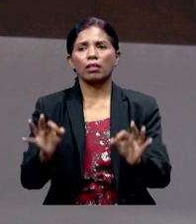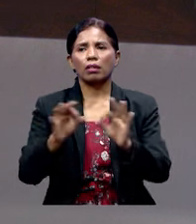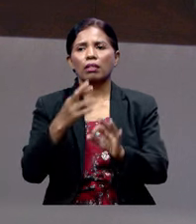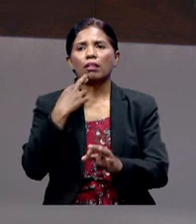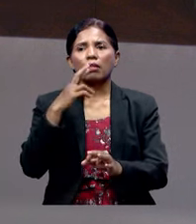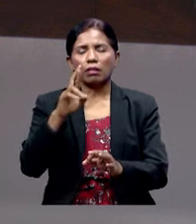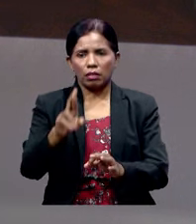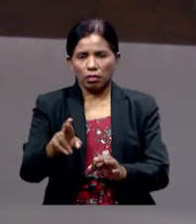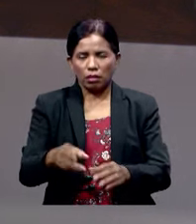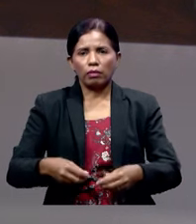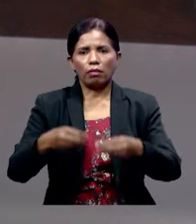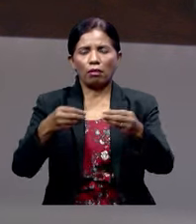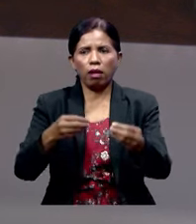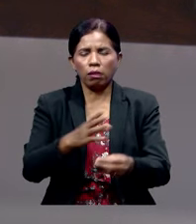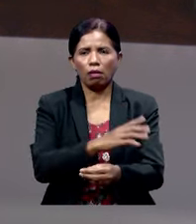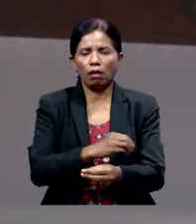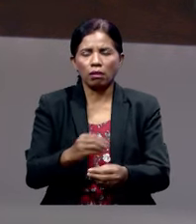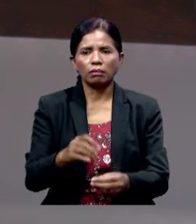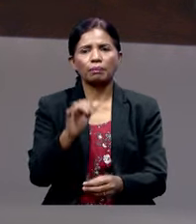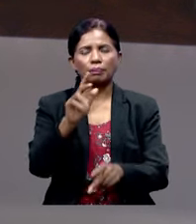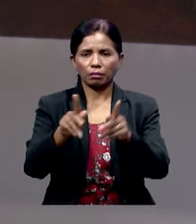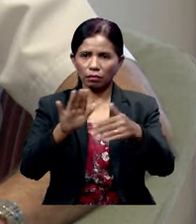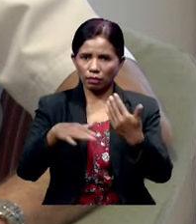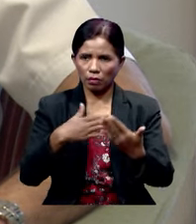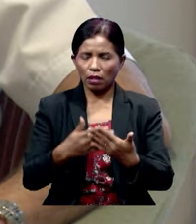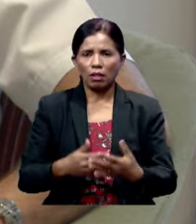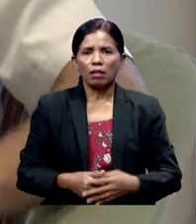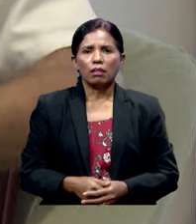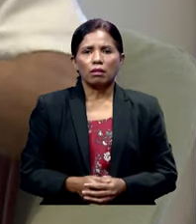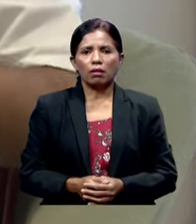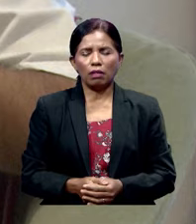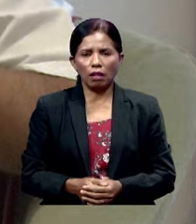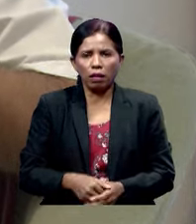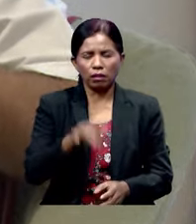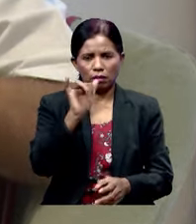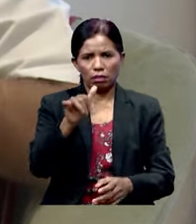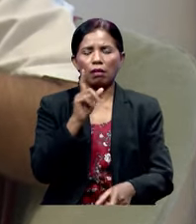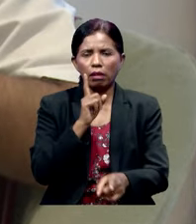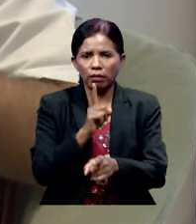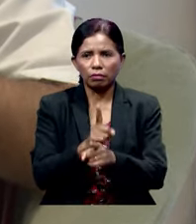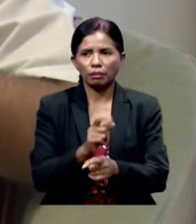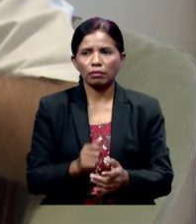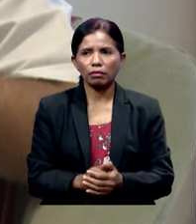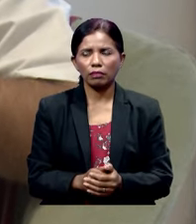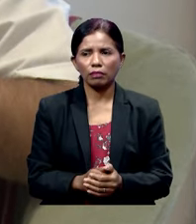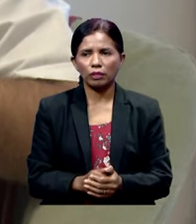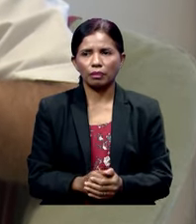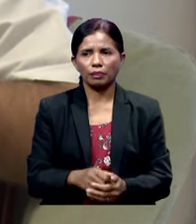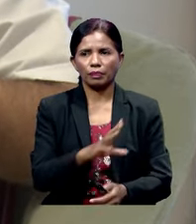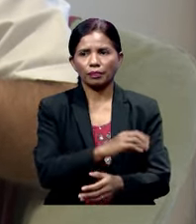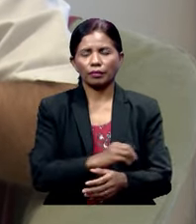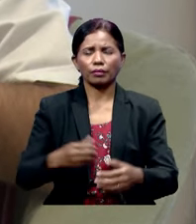a influência das Seitas na sociedade sim é verdade e isto constitui um